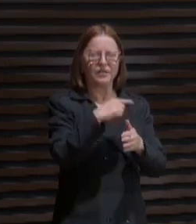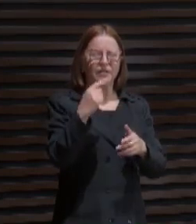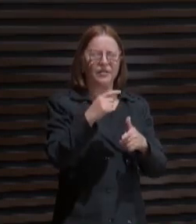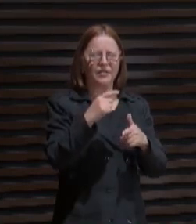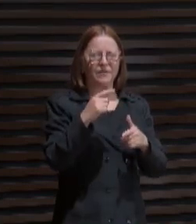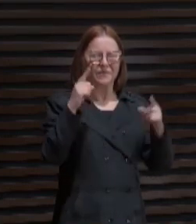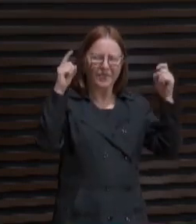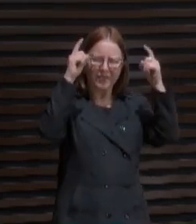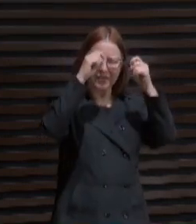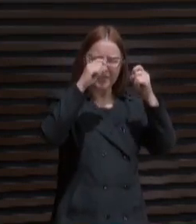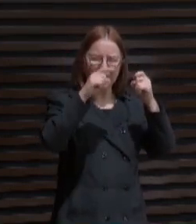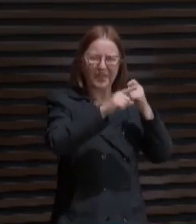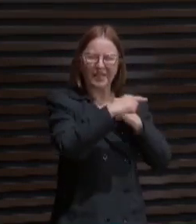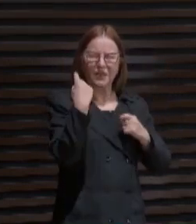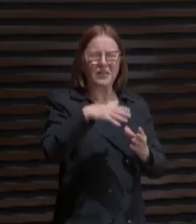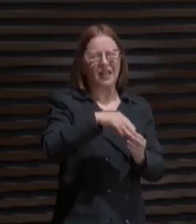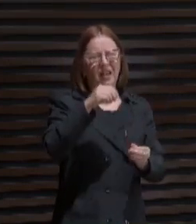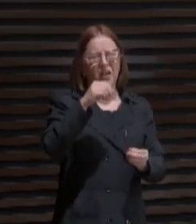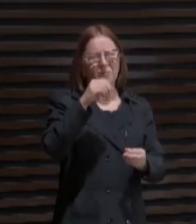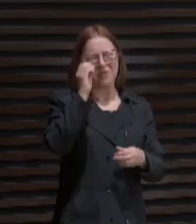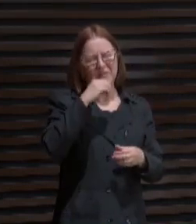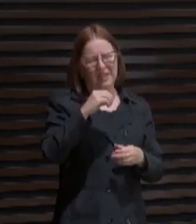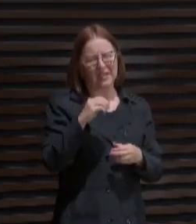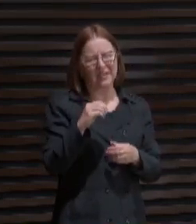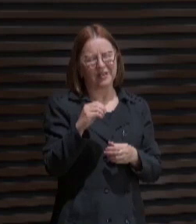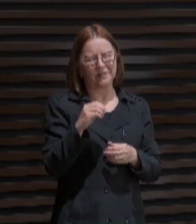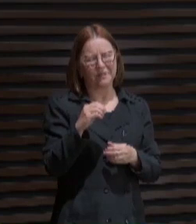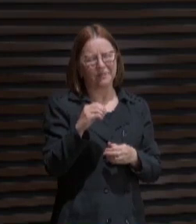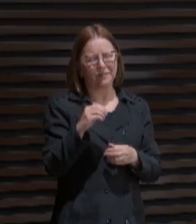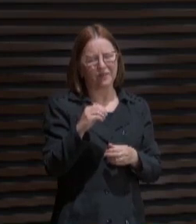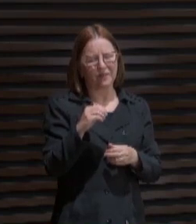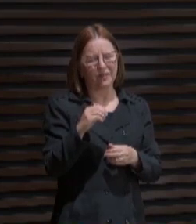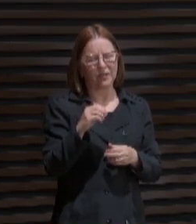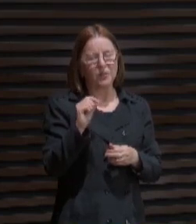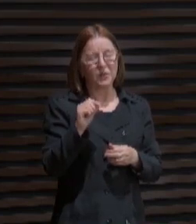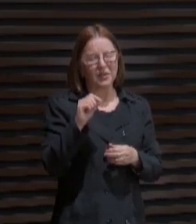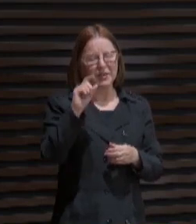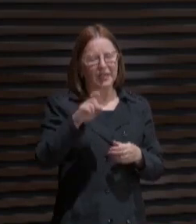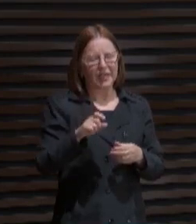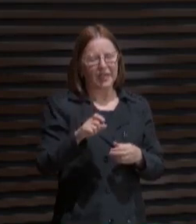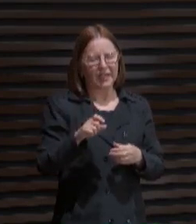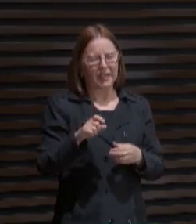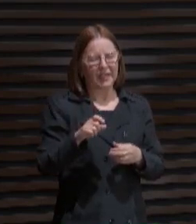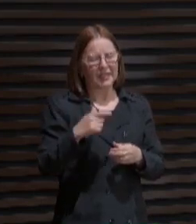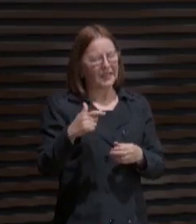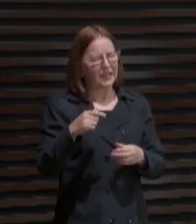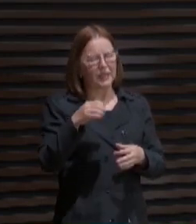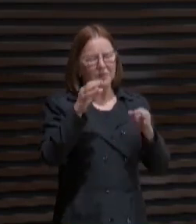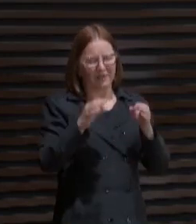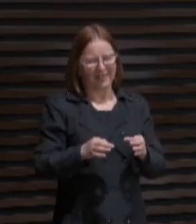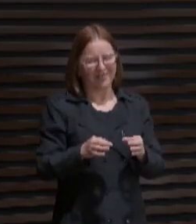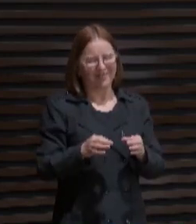nossa alma vacilante, inquieta e imperfeita, o Senhor tem paciência conosco, ó Pai. O